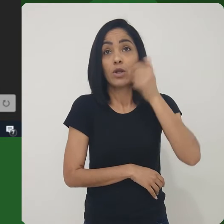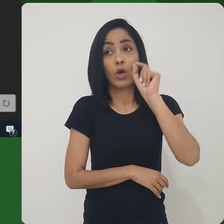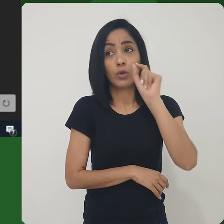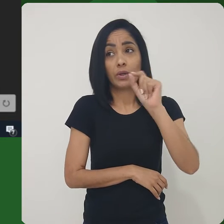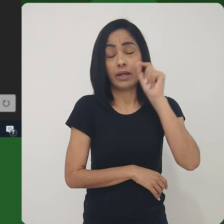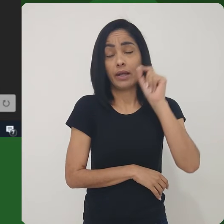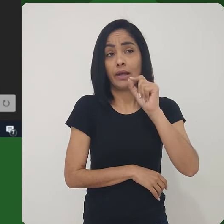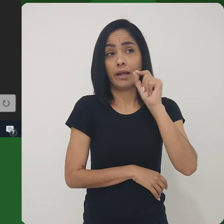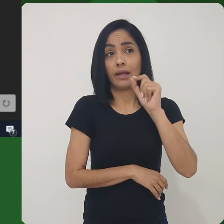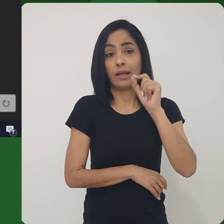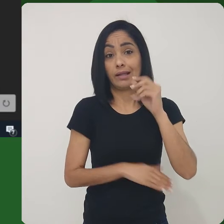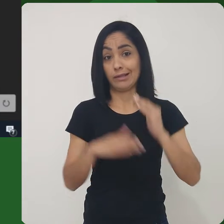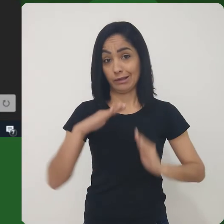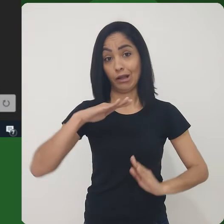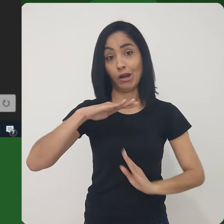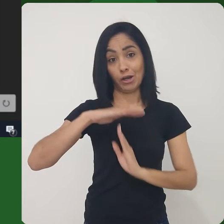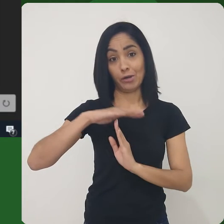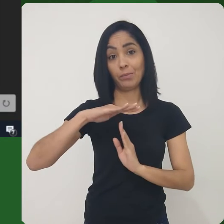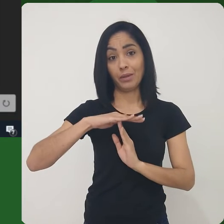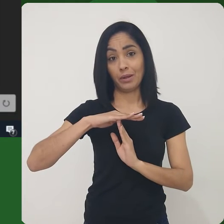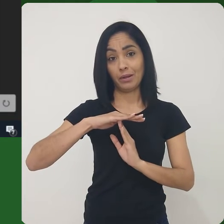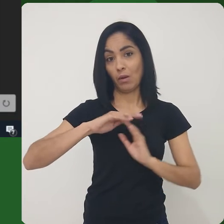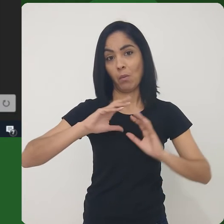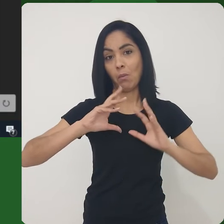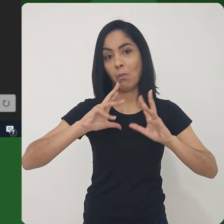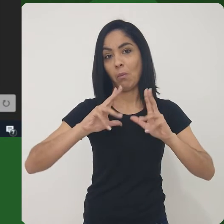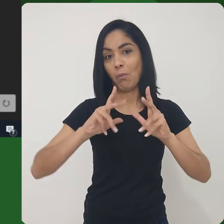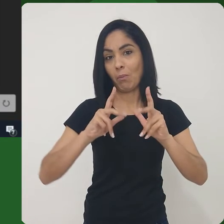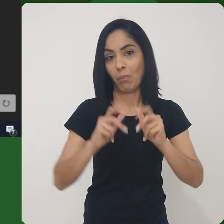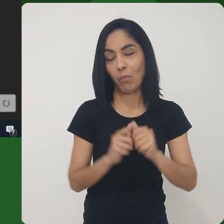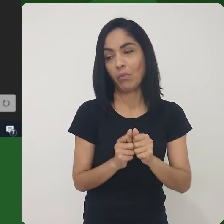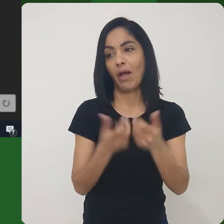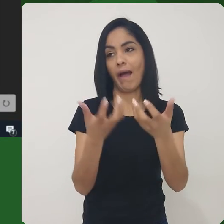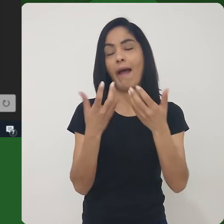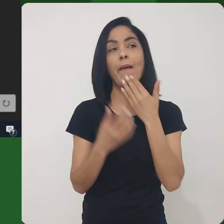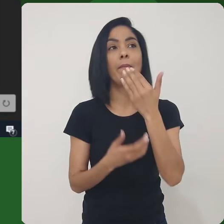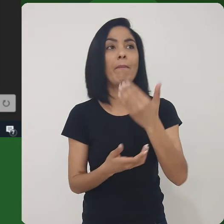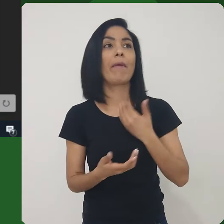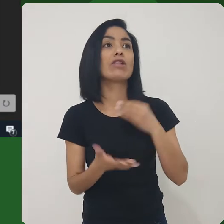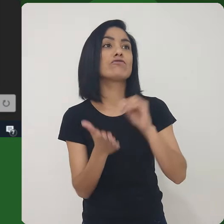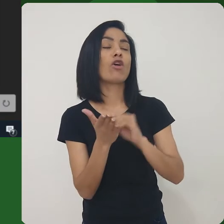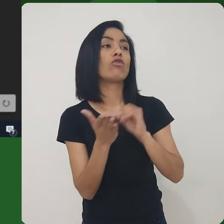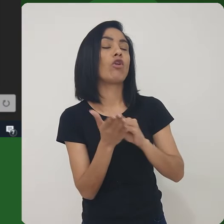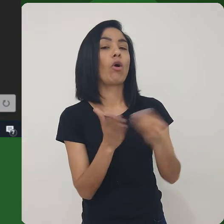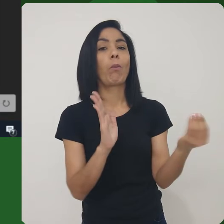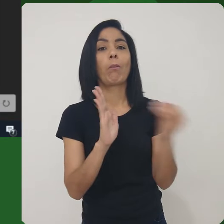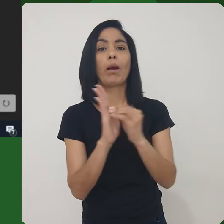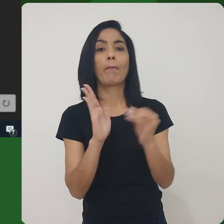é, também ter limites, né? Não colocar tudo que as pessoas querem, porque aí